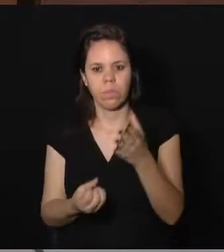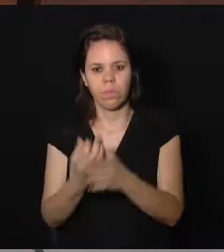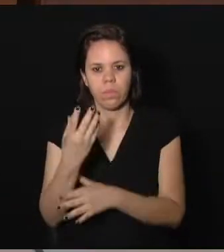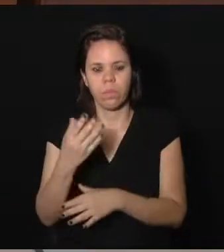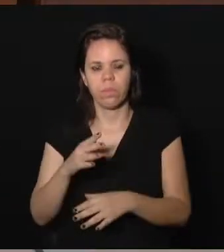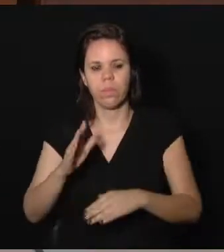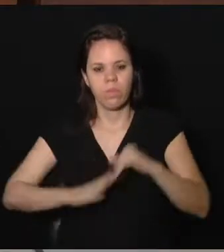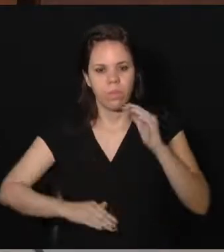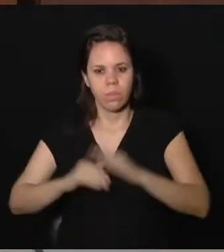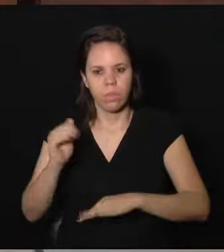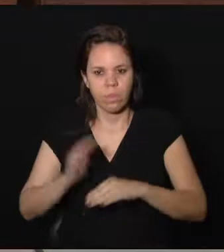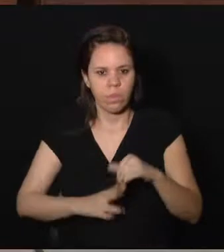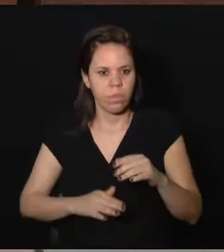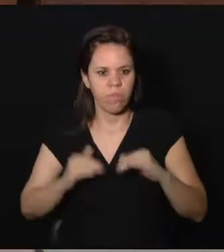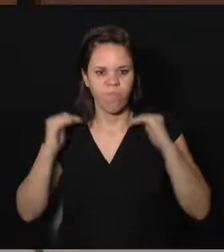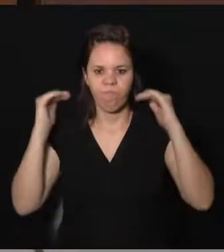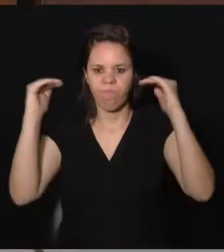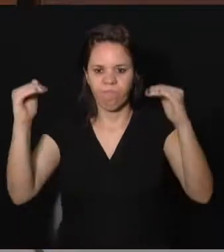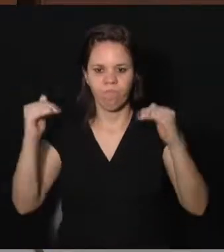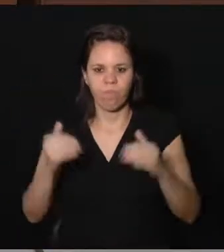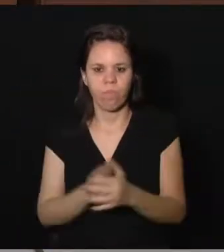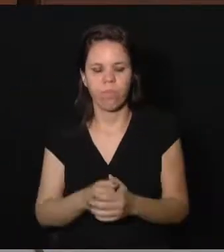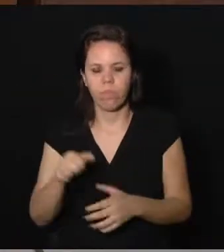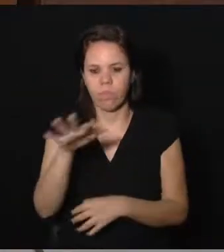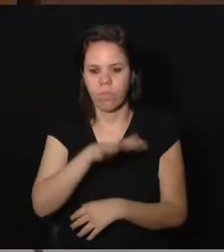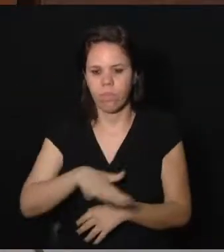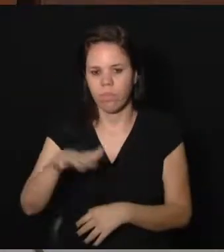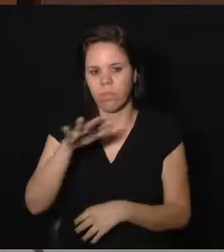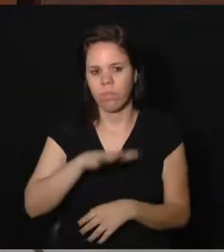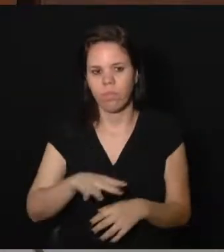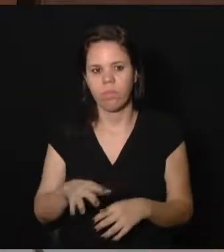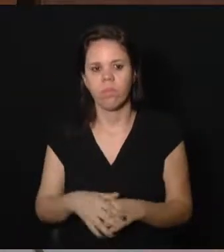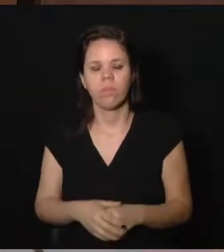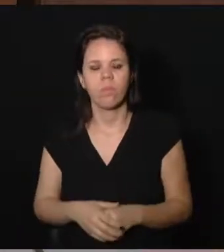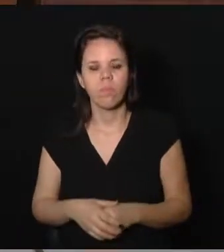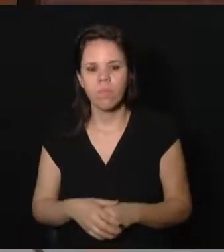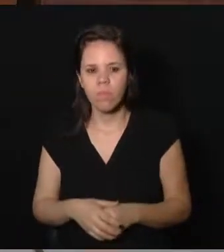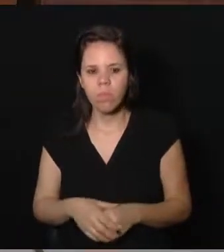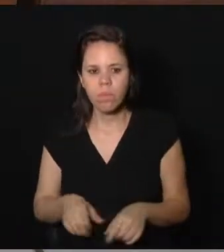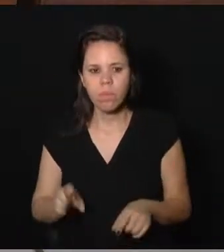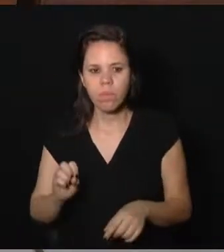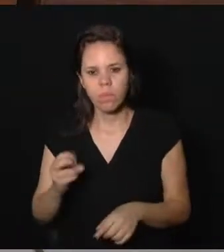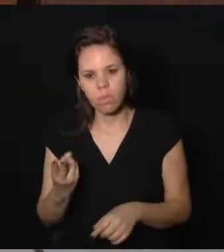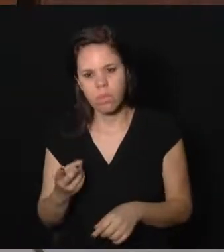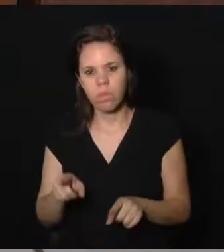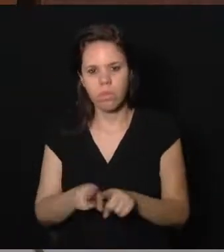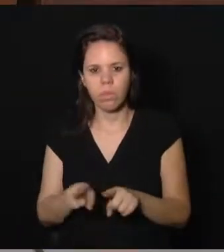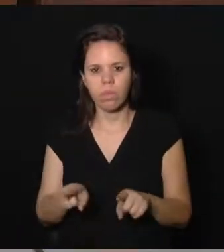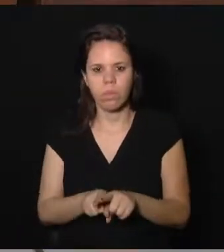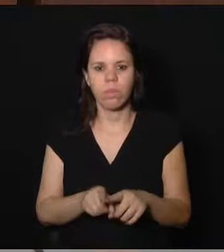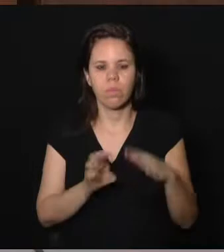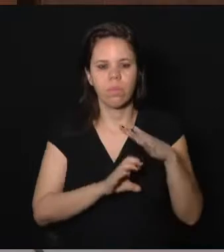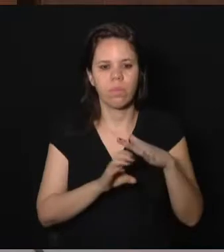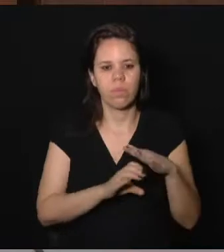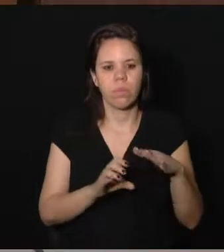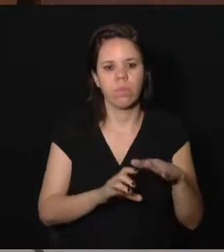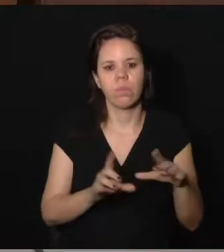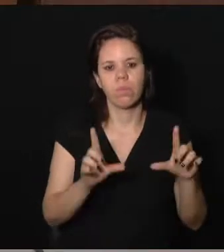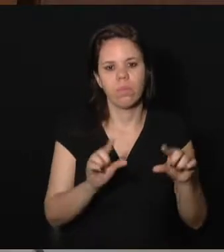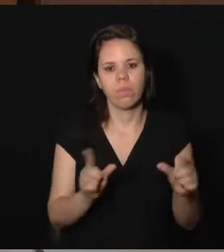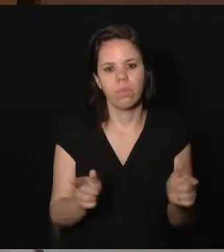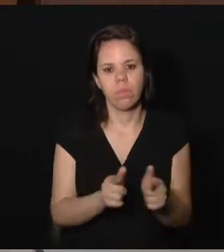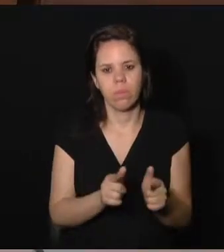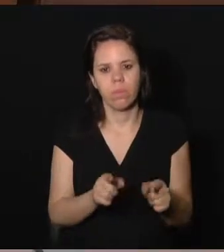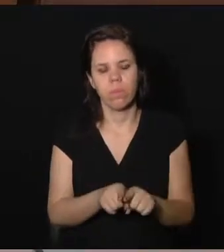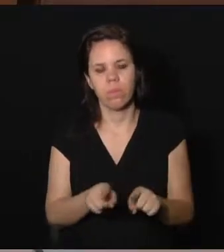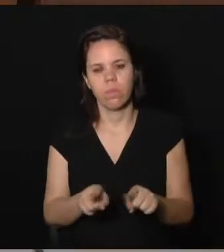profissionais liberais nessa área, e havendo a criação de profissionais liberais ou de pequenas e microempresas atuando